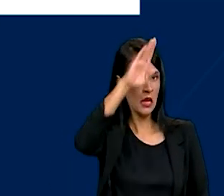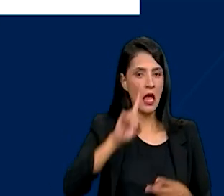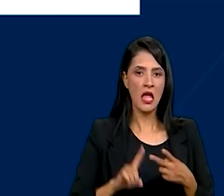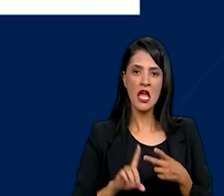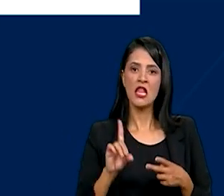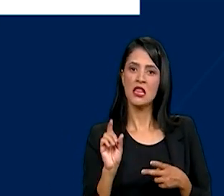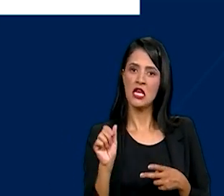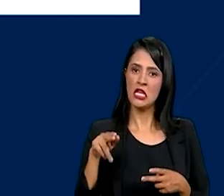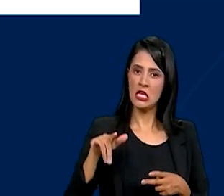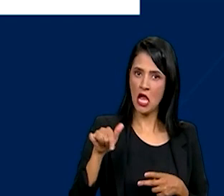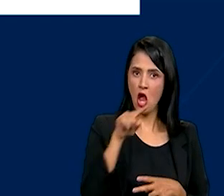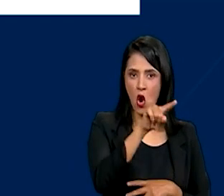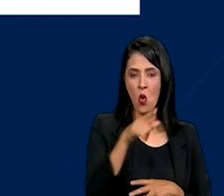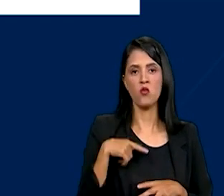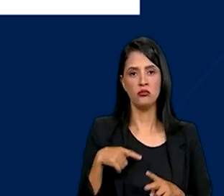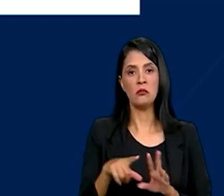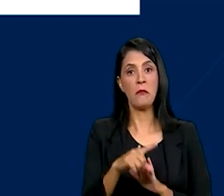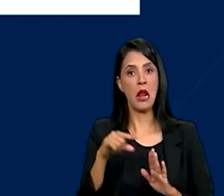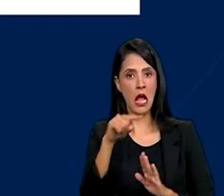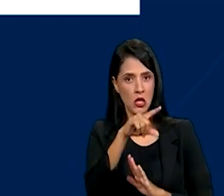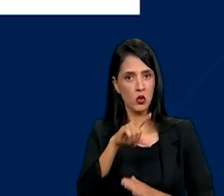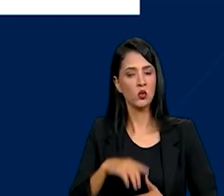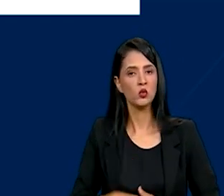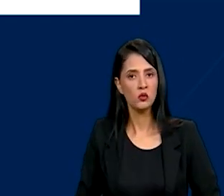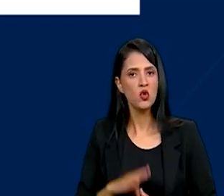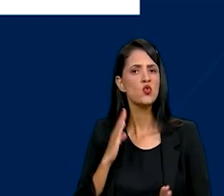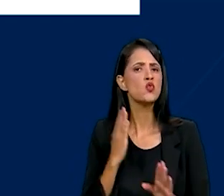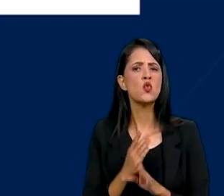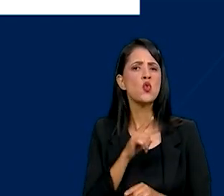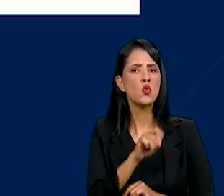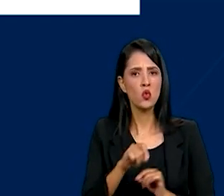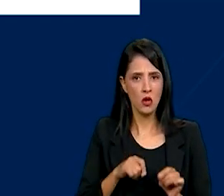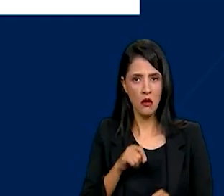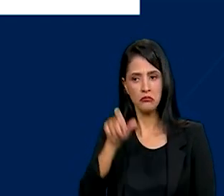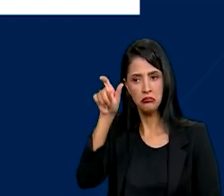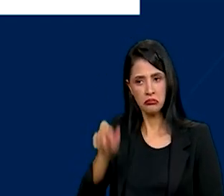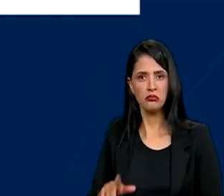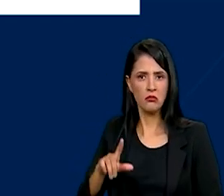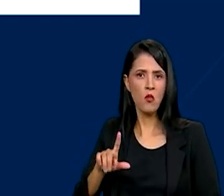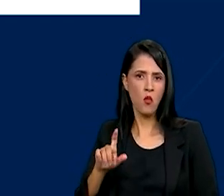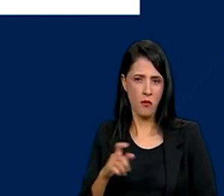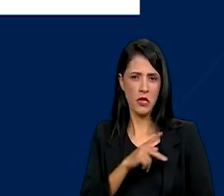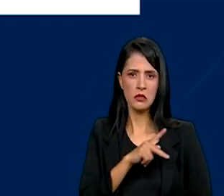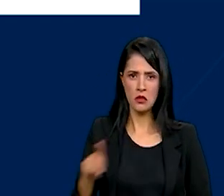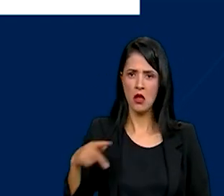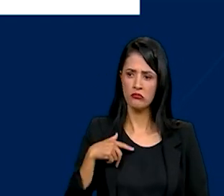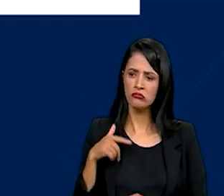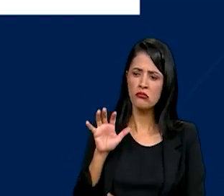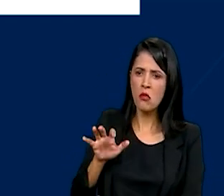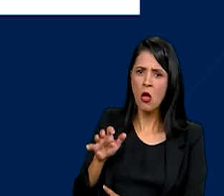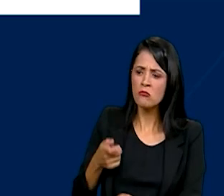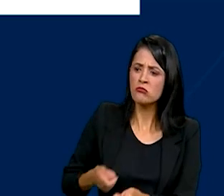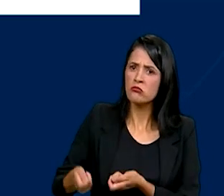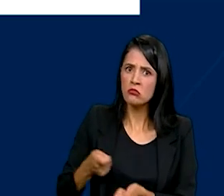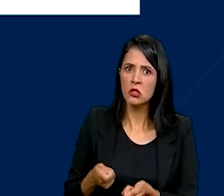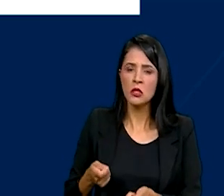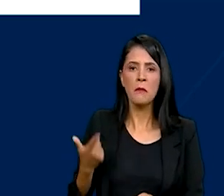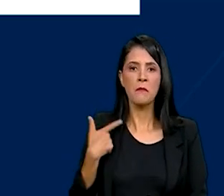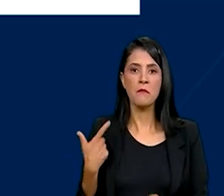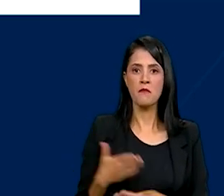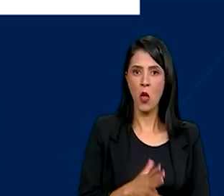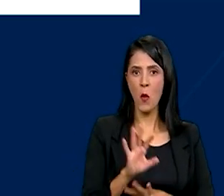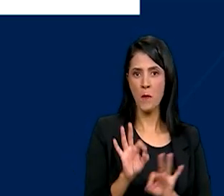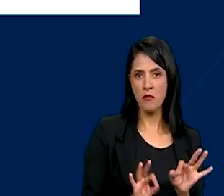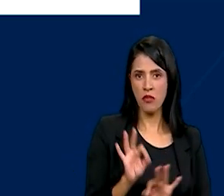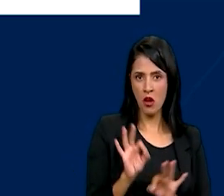Silveira no Palácio do Planalto e que neste encontro, então presidente o teria pressionado a participar de um plano que